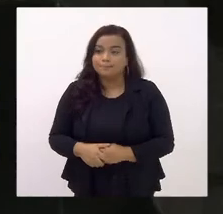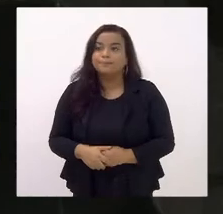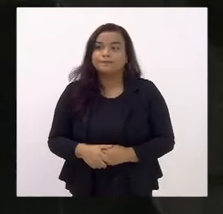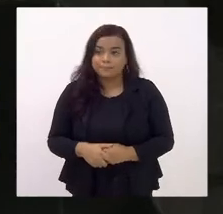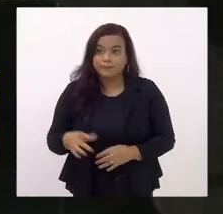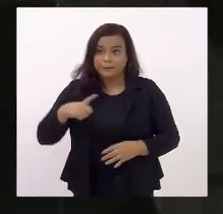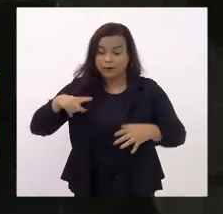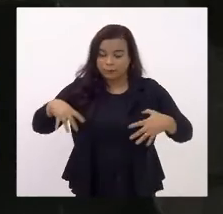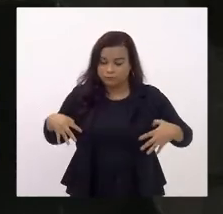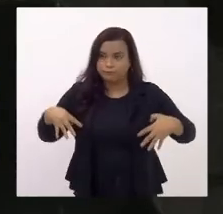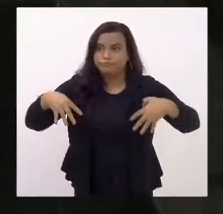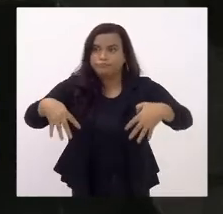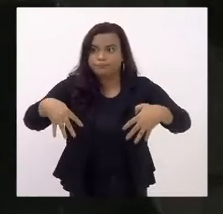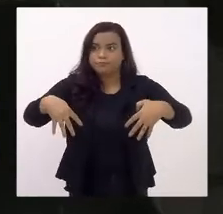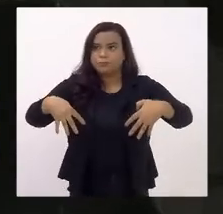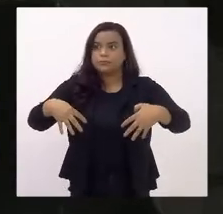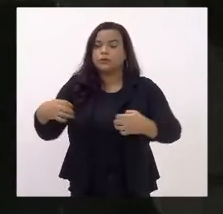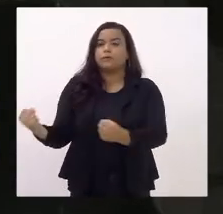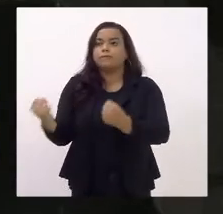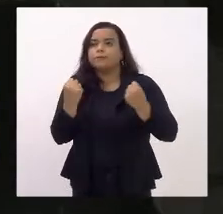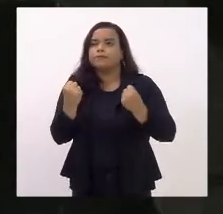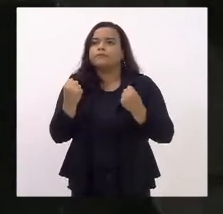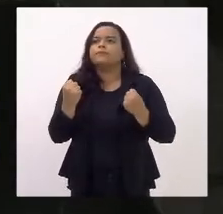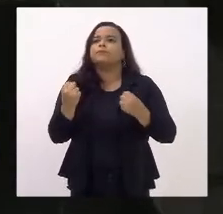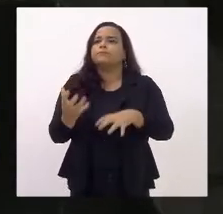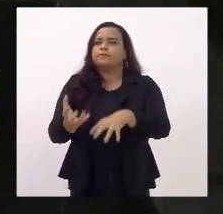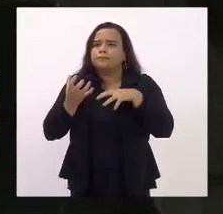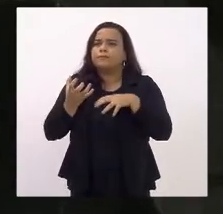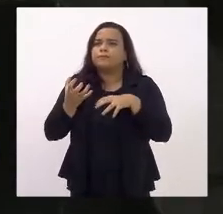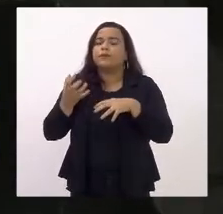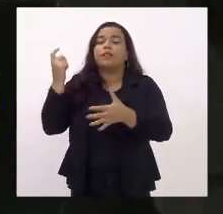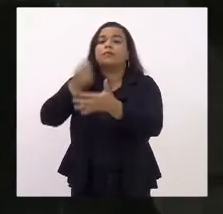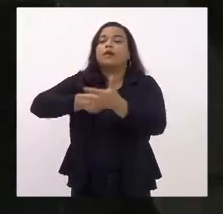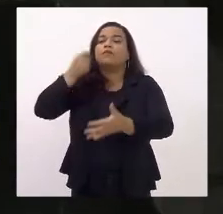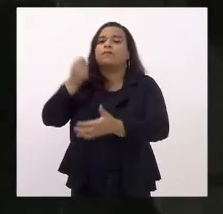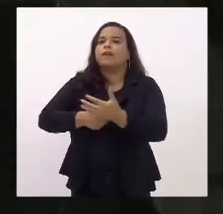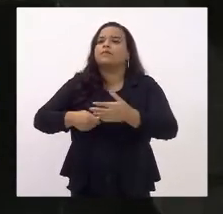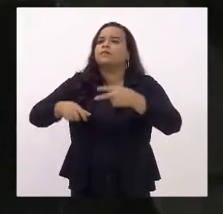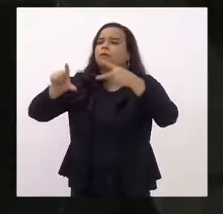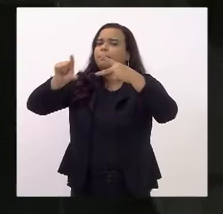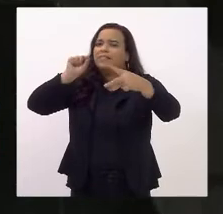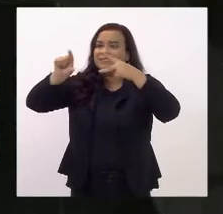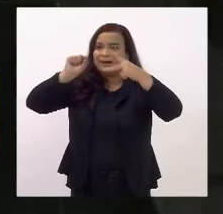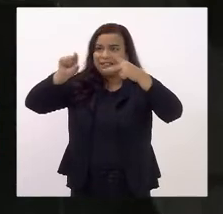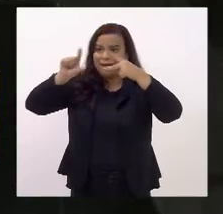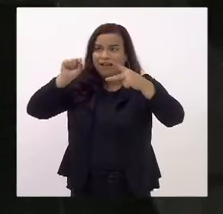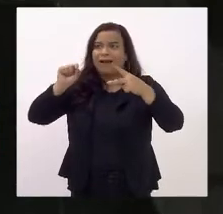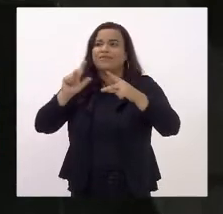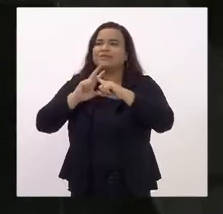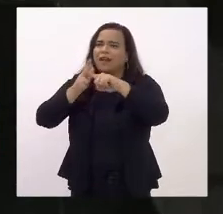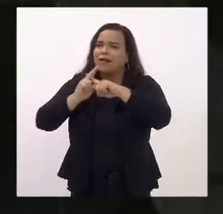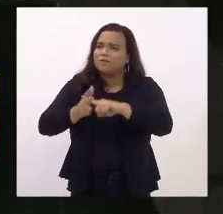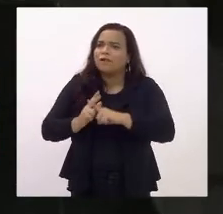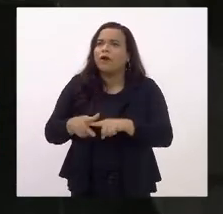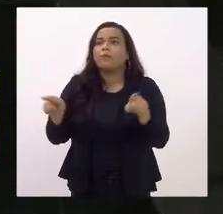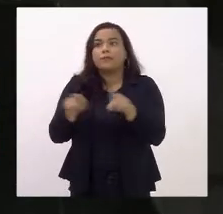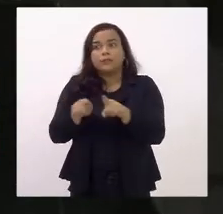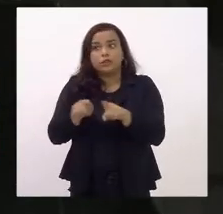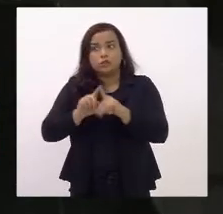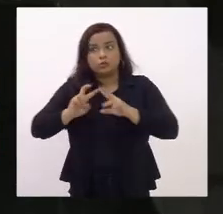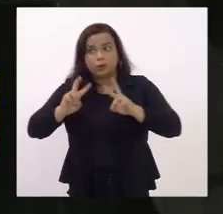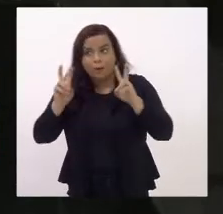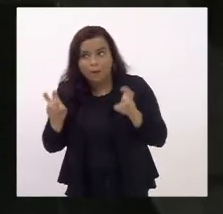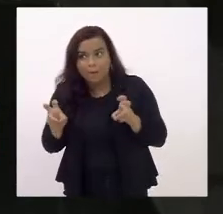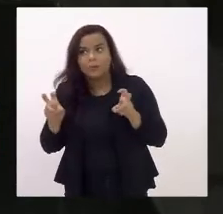frente parlamentar em defesa da reforma psiquiátrica contra, né, a lógica da hospitalização